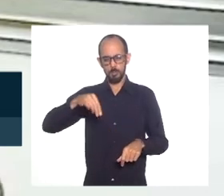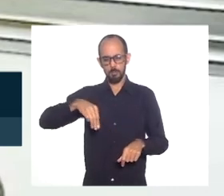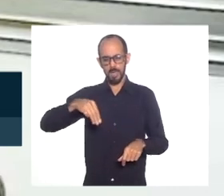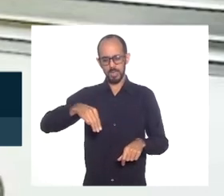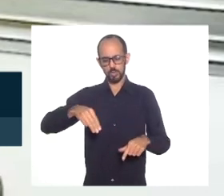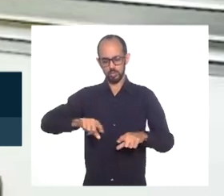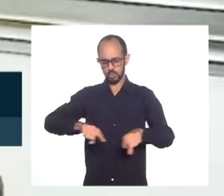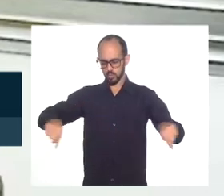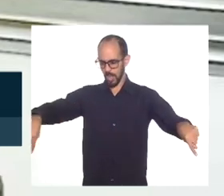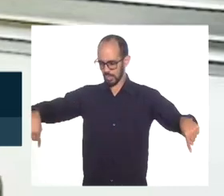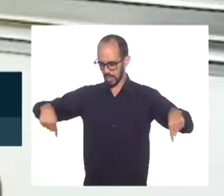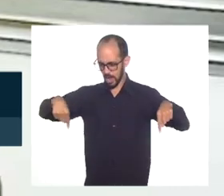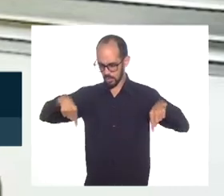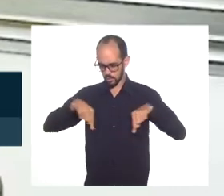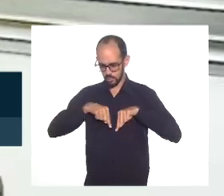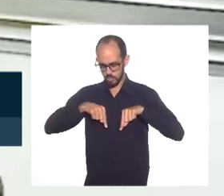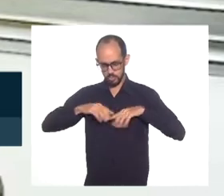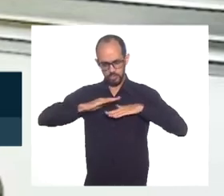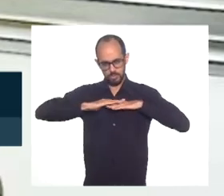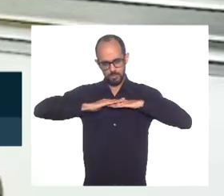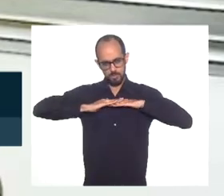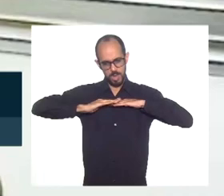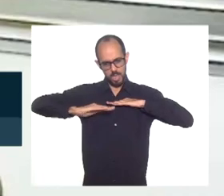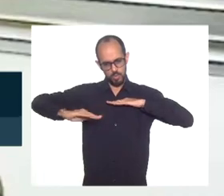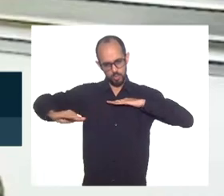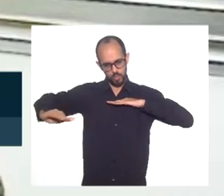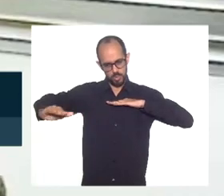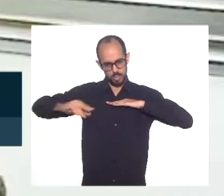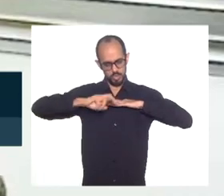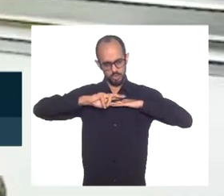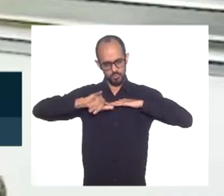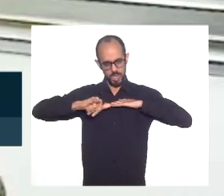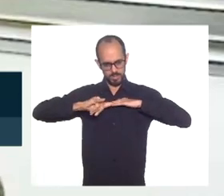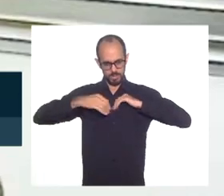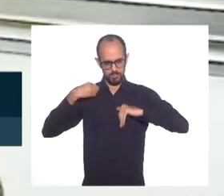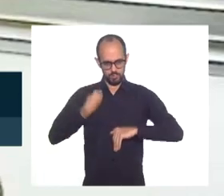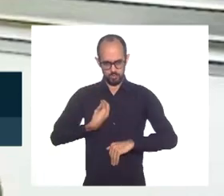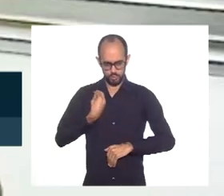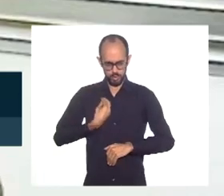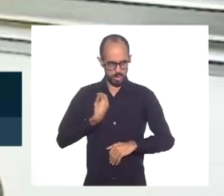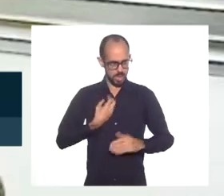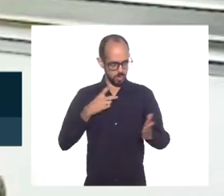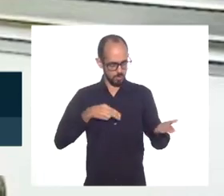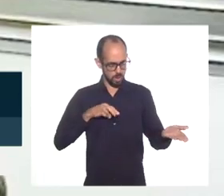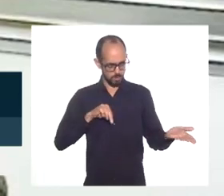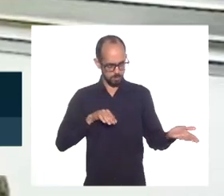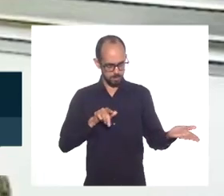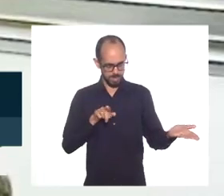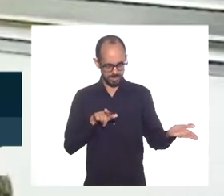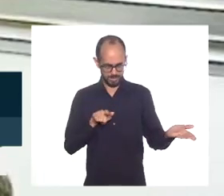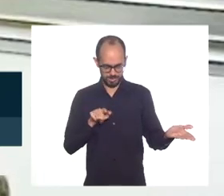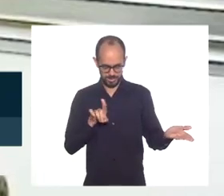terraplenados. E lá nós vamos ter funcionando, né, como bem disse a Magda Chambriard,